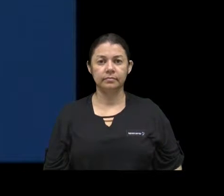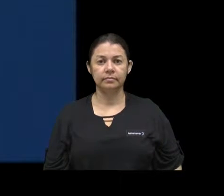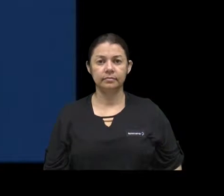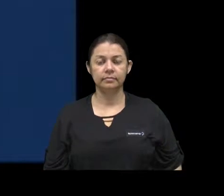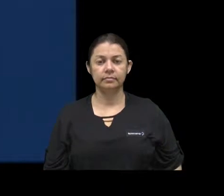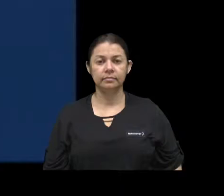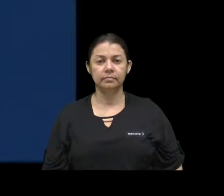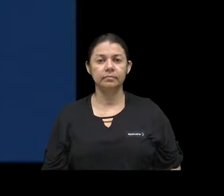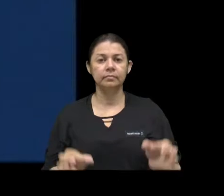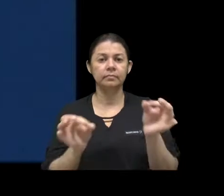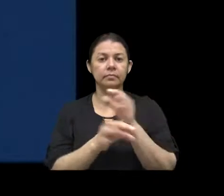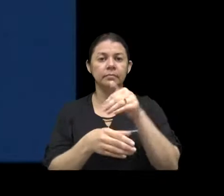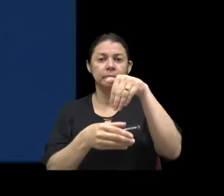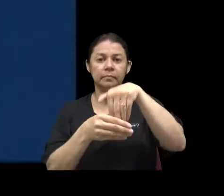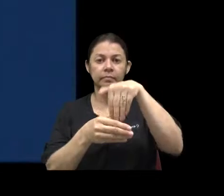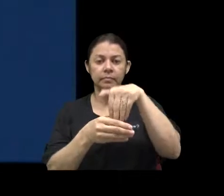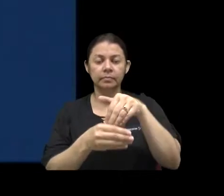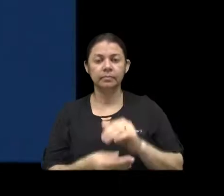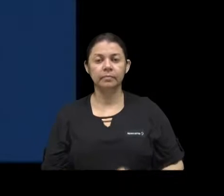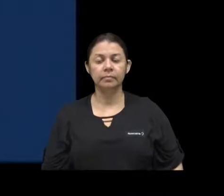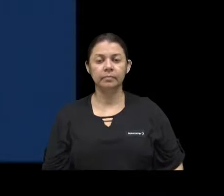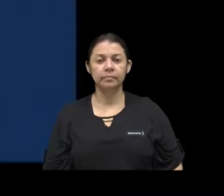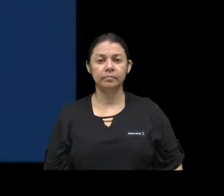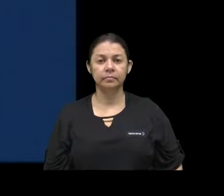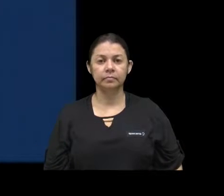Está encerrada a votação.